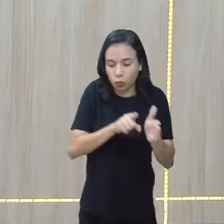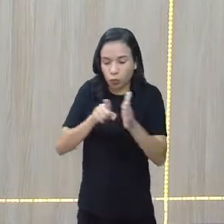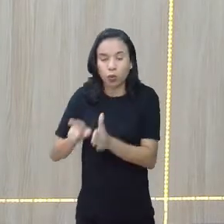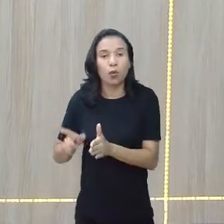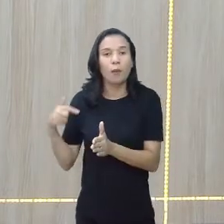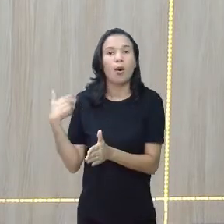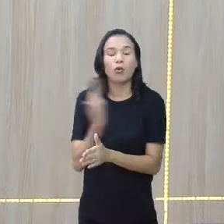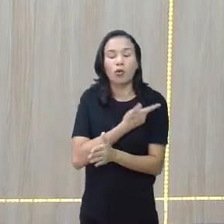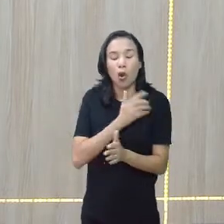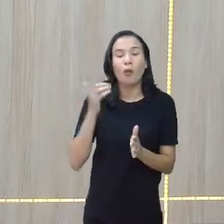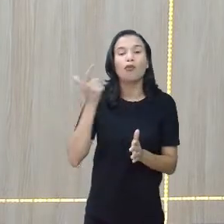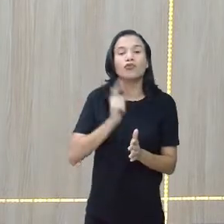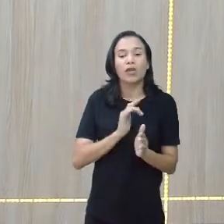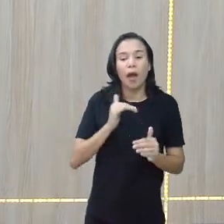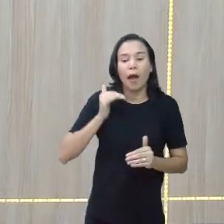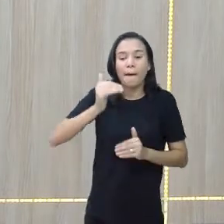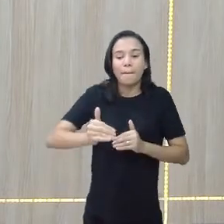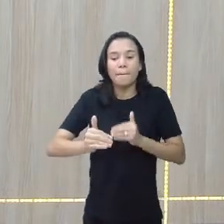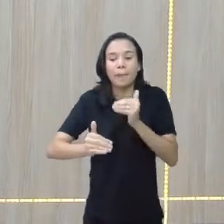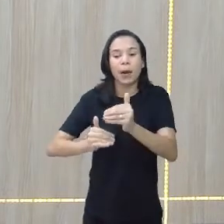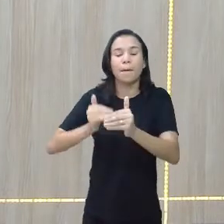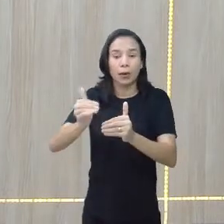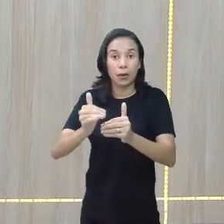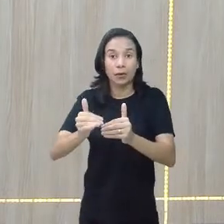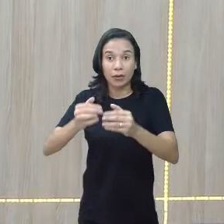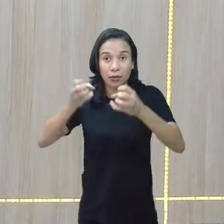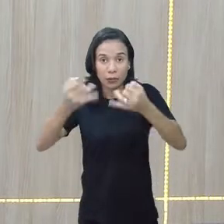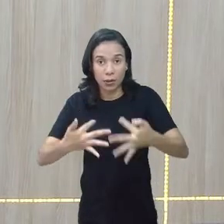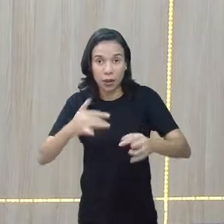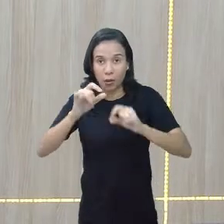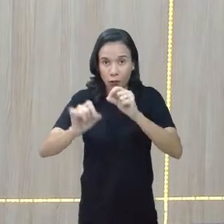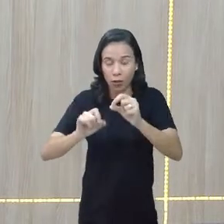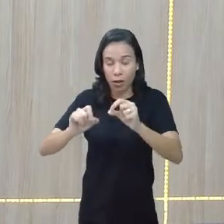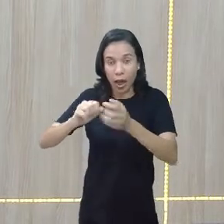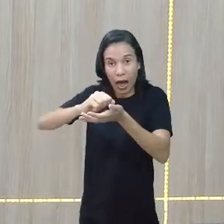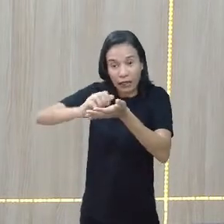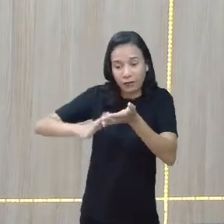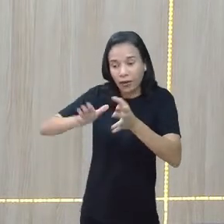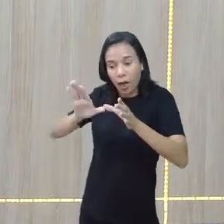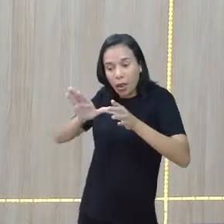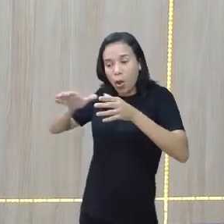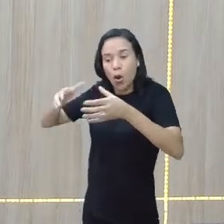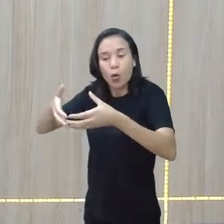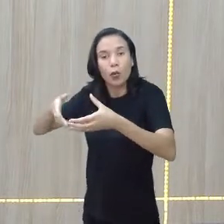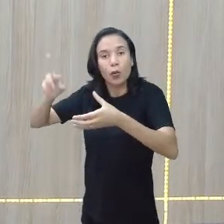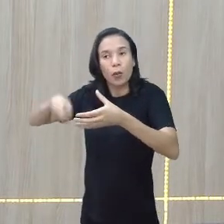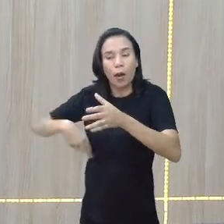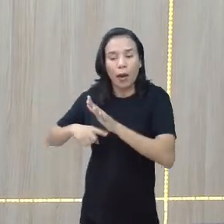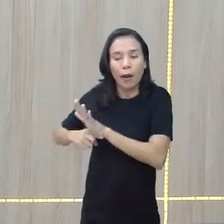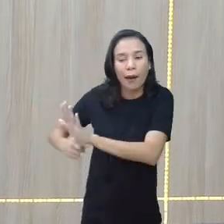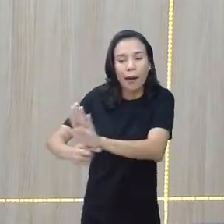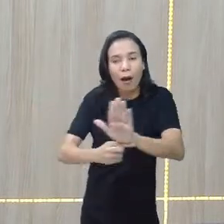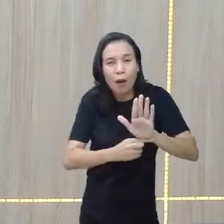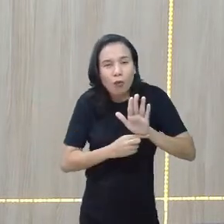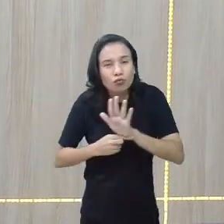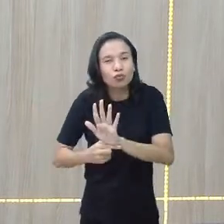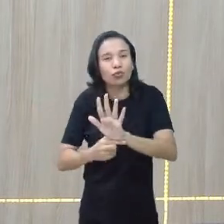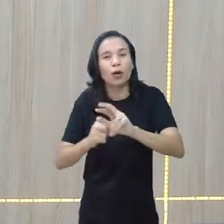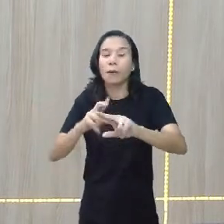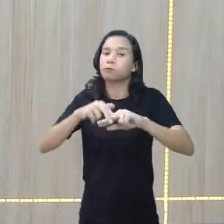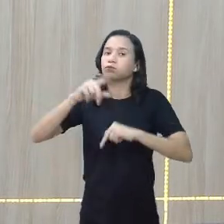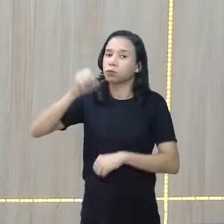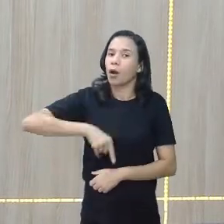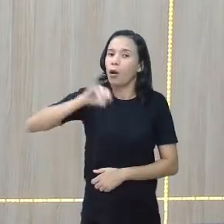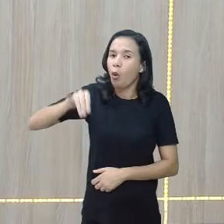gente avance em outras questões. E quando a gente fala de um trabalho em grupo, a gente está falando de cooperação. Então, é uma bela de